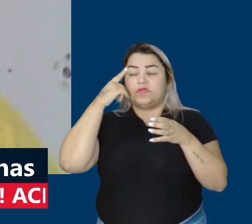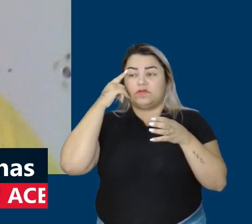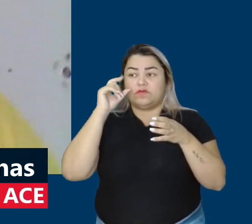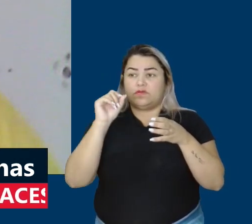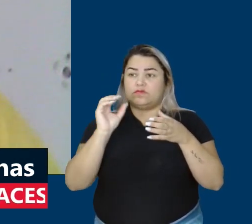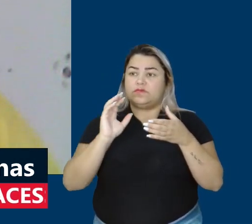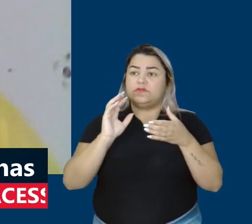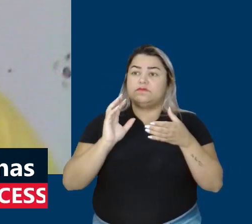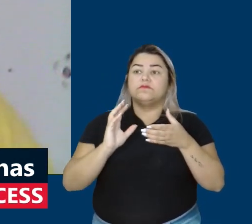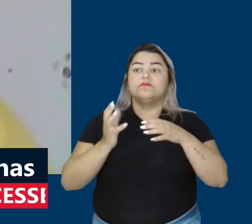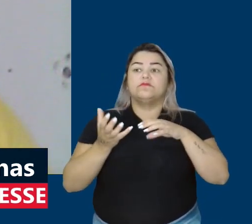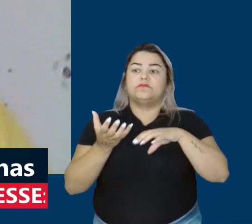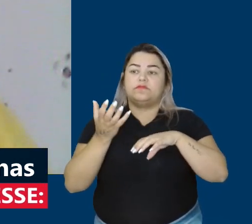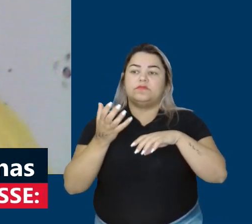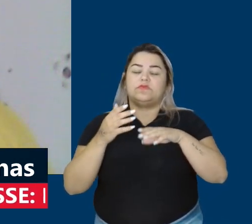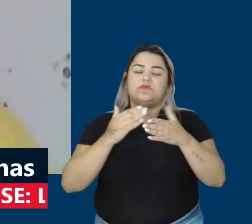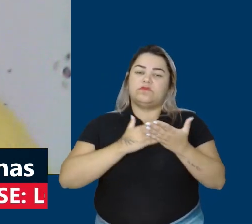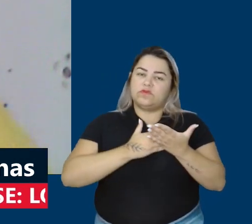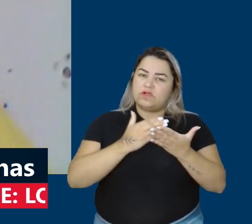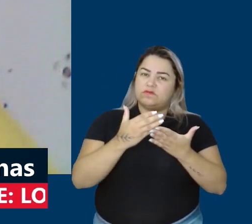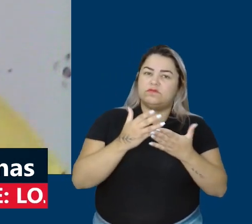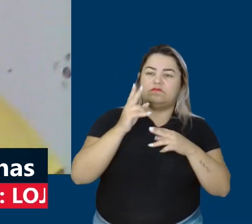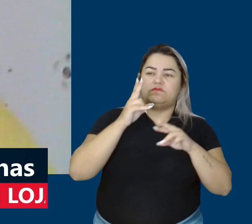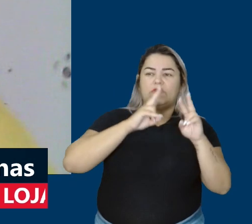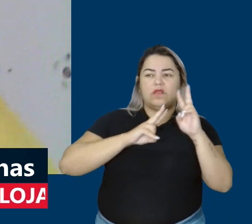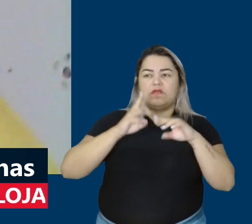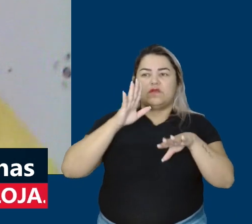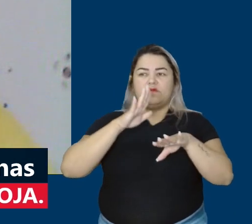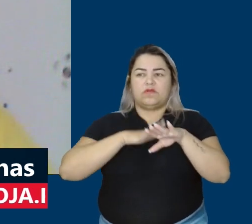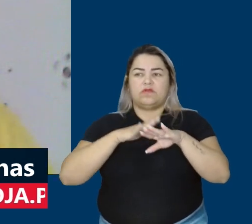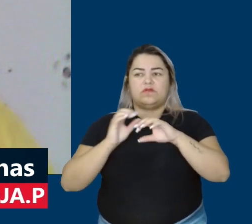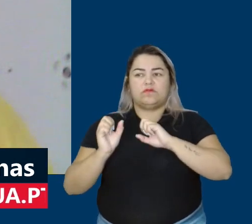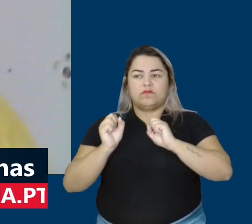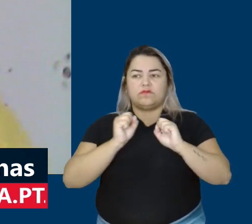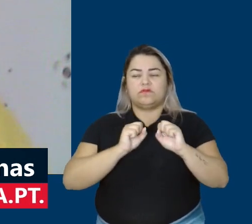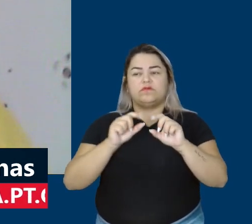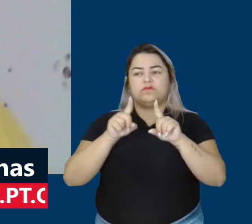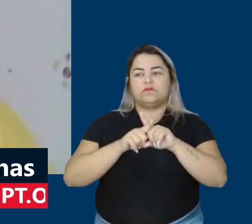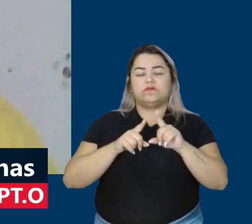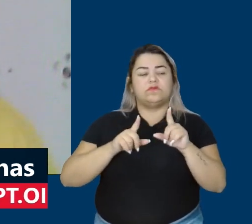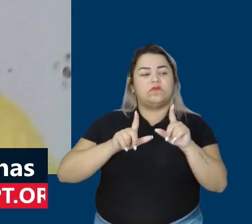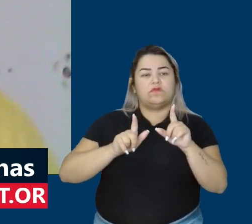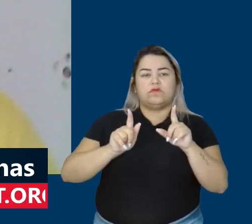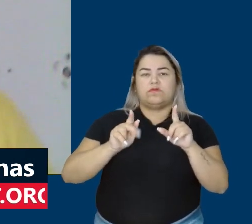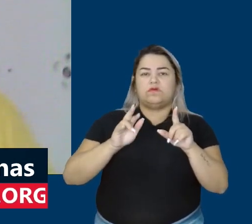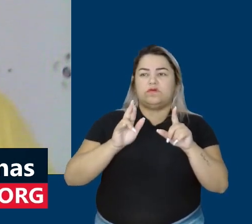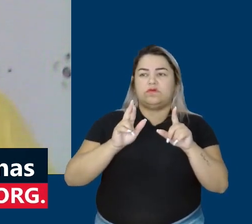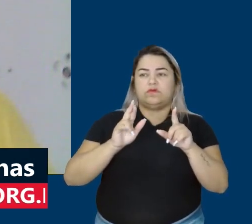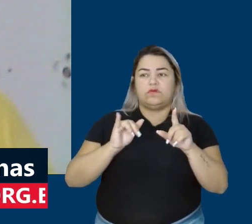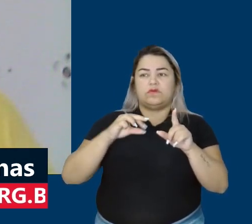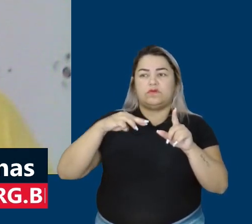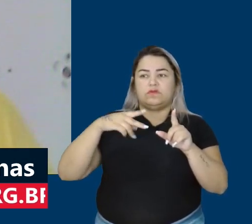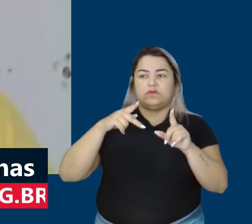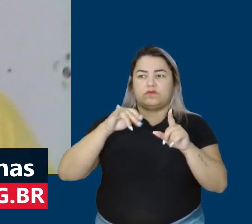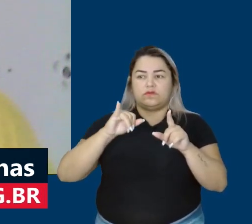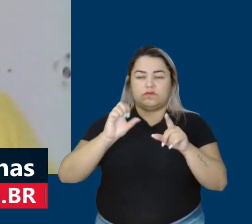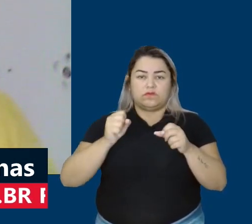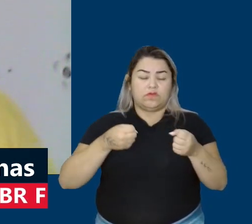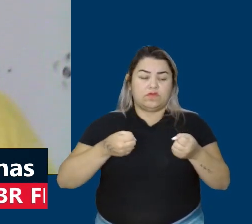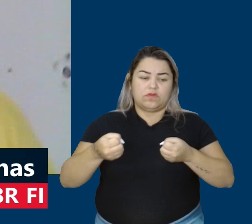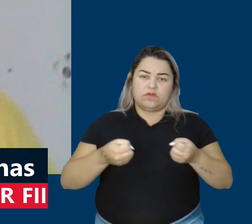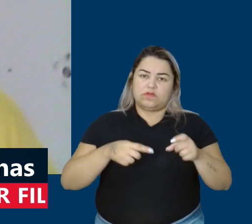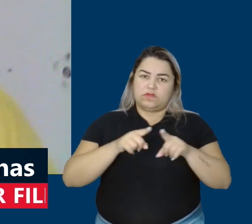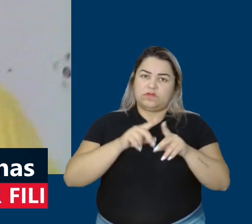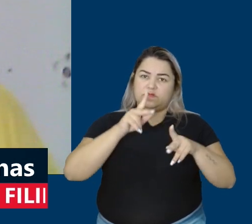Congresso Federal no início, mas depois eu vi que era mais para poder estar a par dos garimpeiros do que efetivamente para os